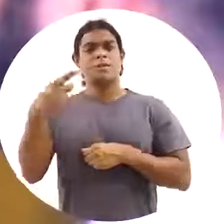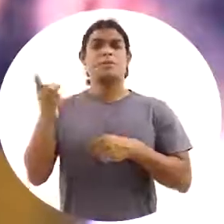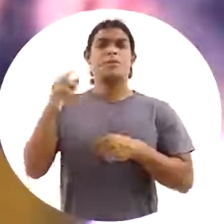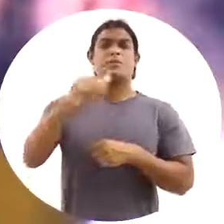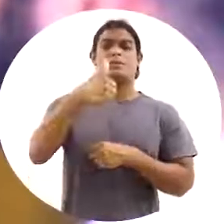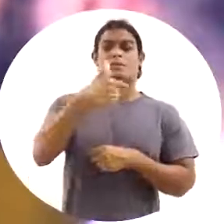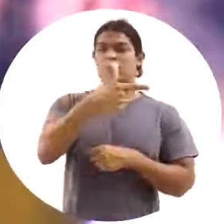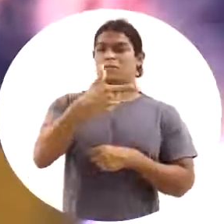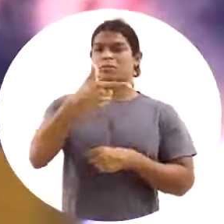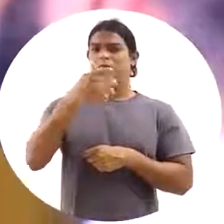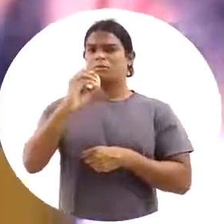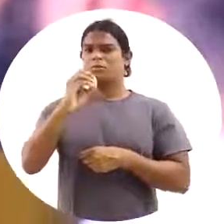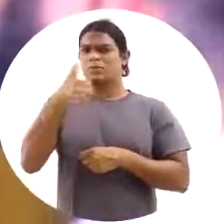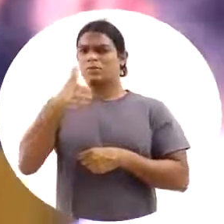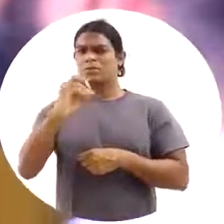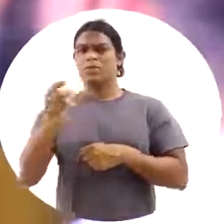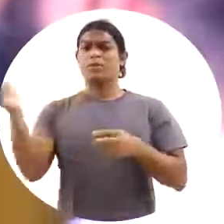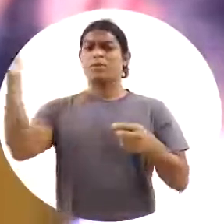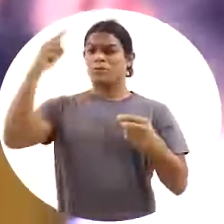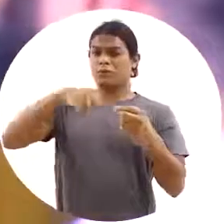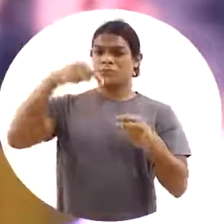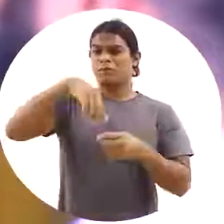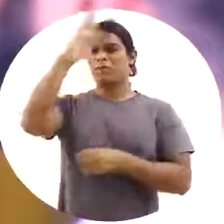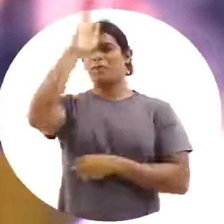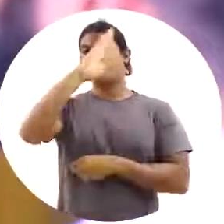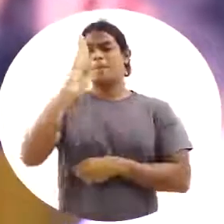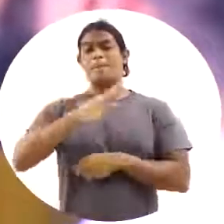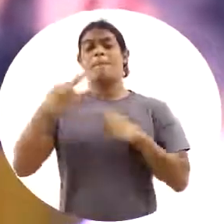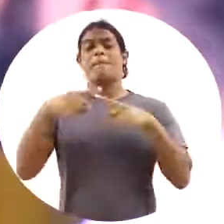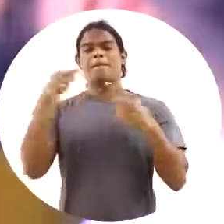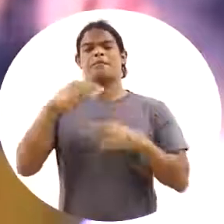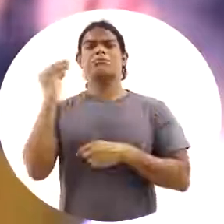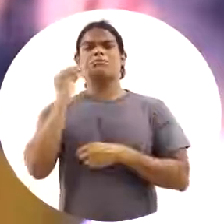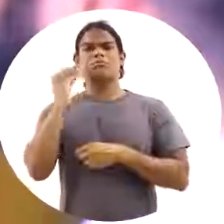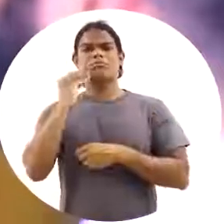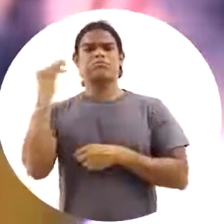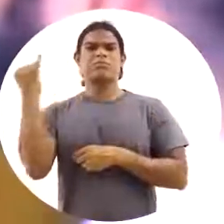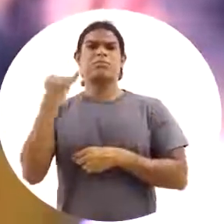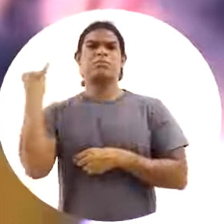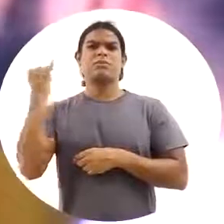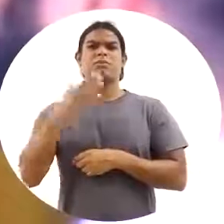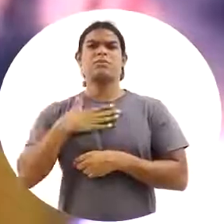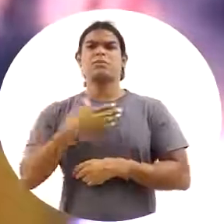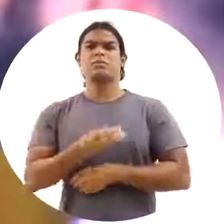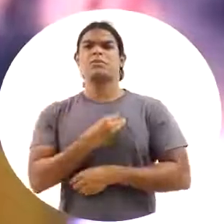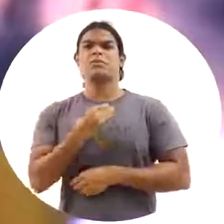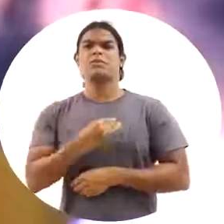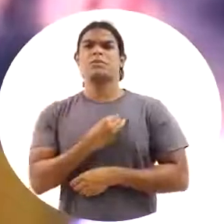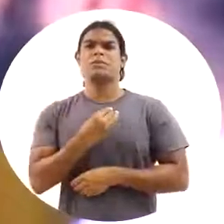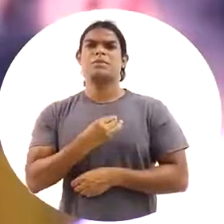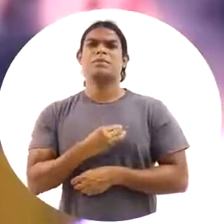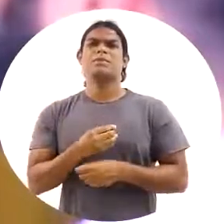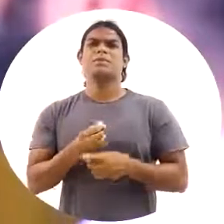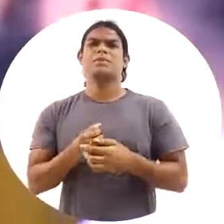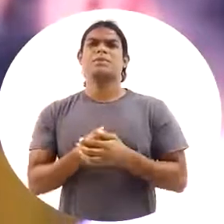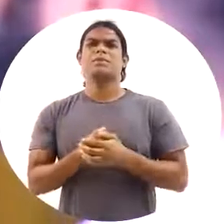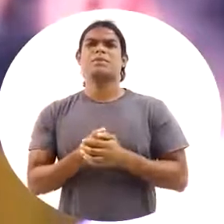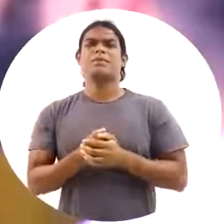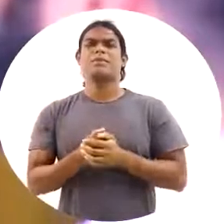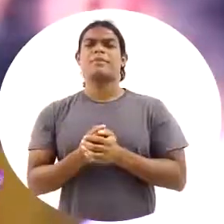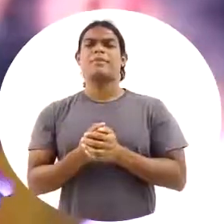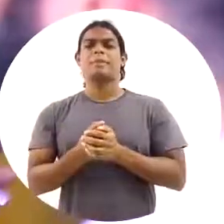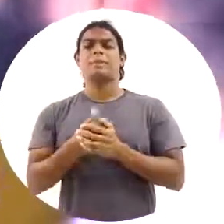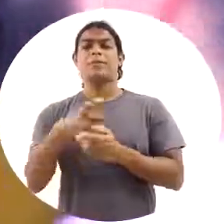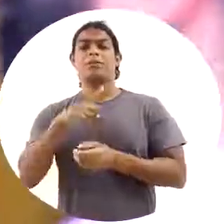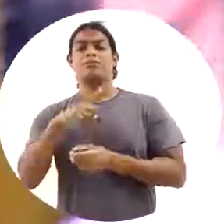Brasil e assim, isso estava muito forte, ainda está, né, em mim, mas essas experiências me marcaram profundamente a ponto de mudar